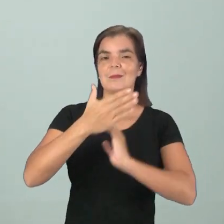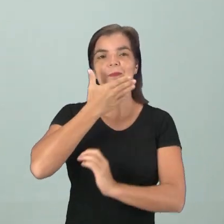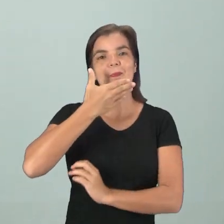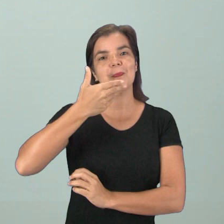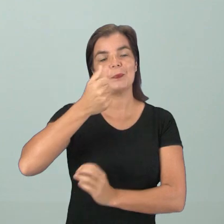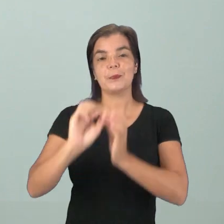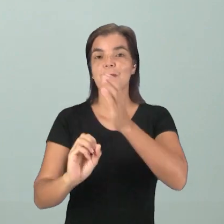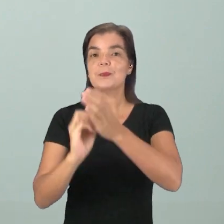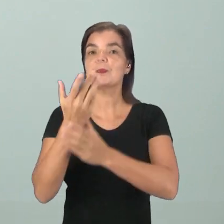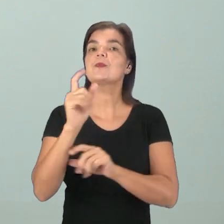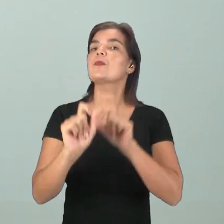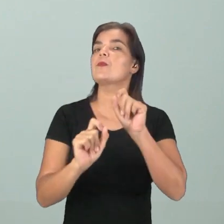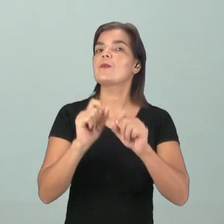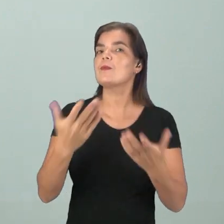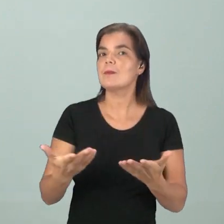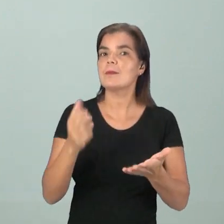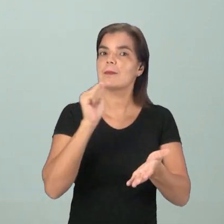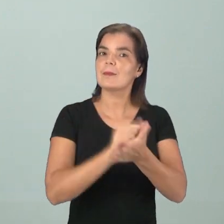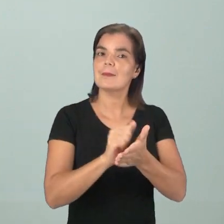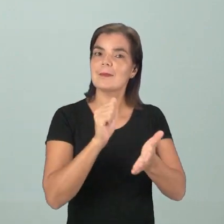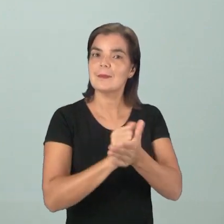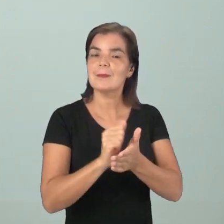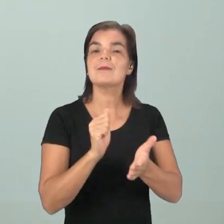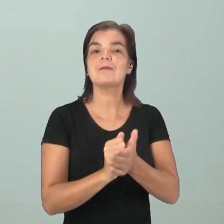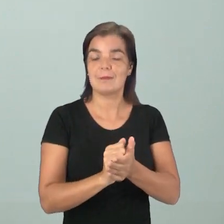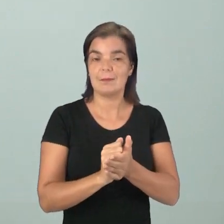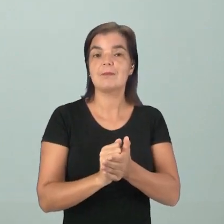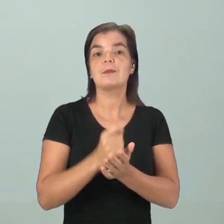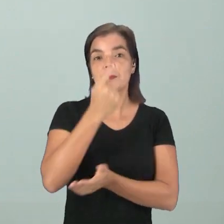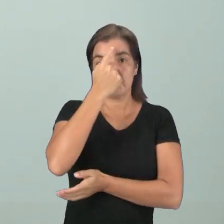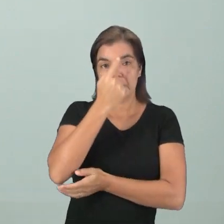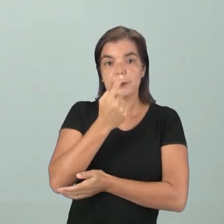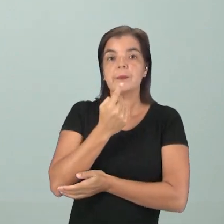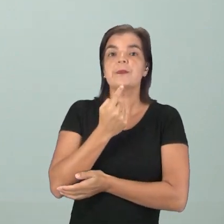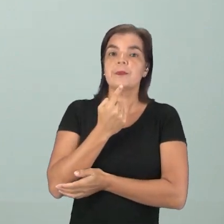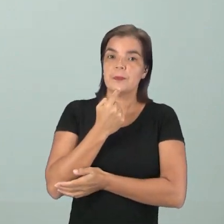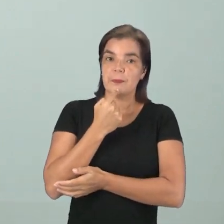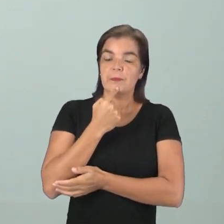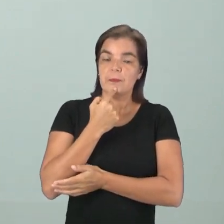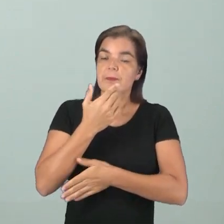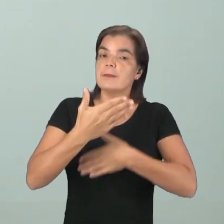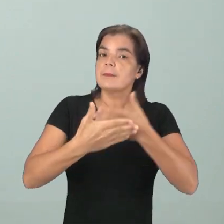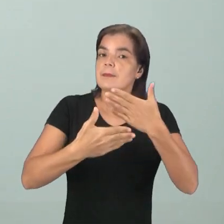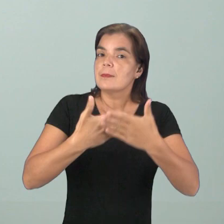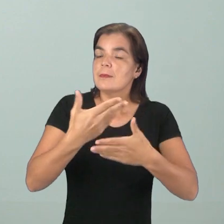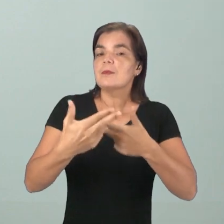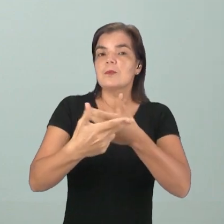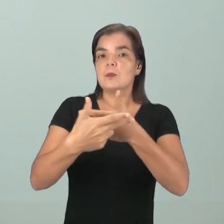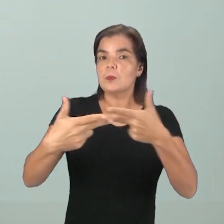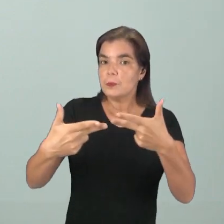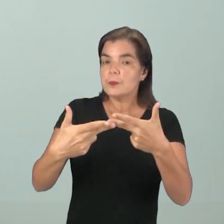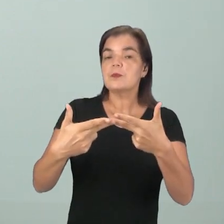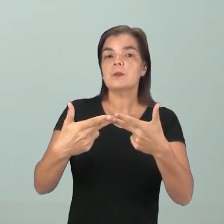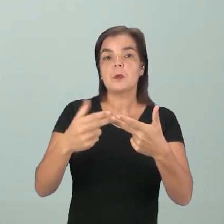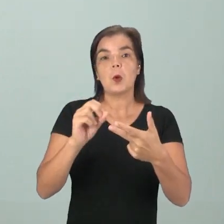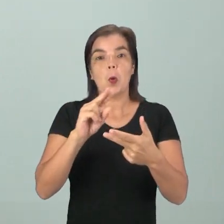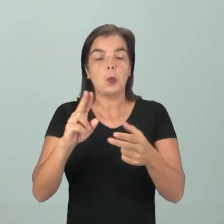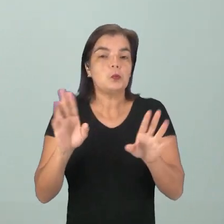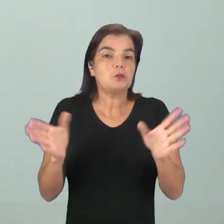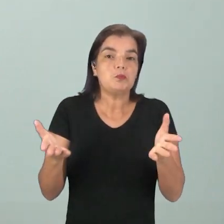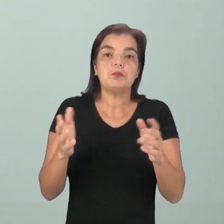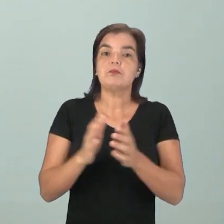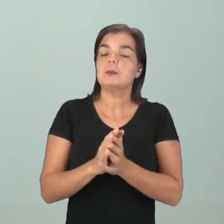que vai surgir a escrita, certo? Através de símbolos que designasse alguma coisa, algum